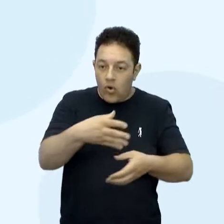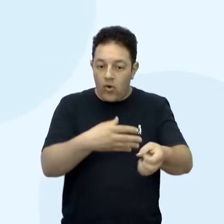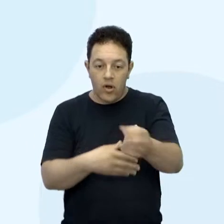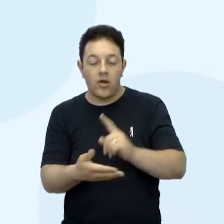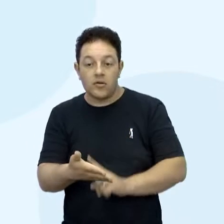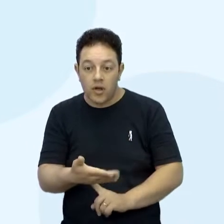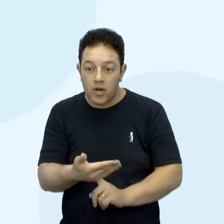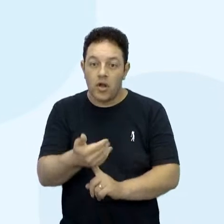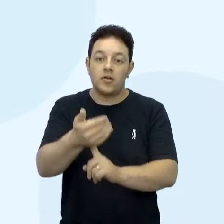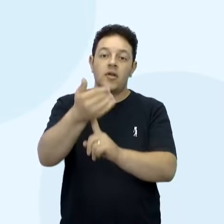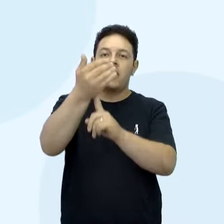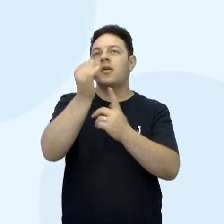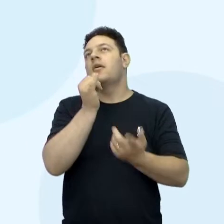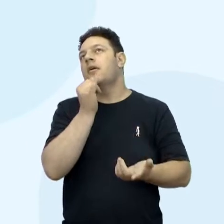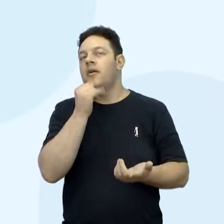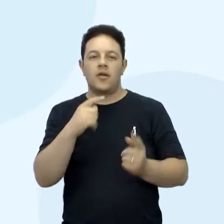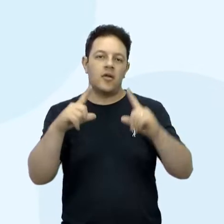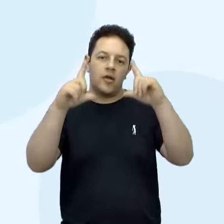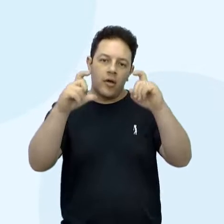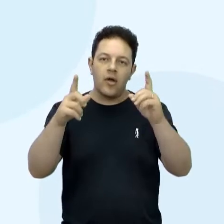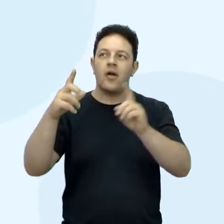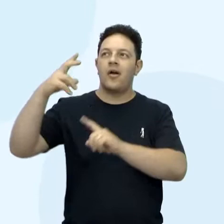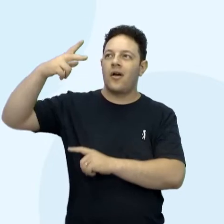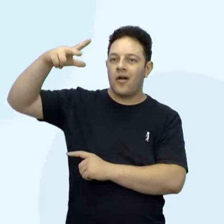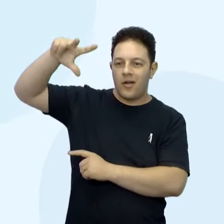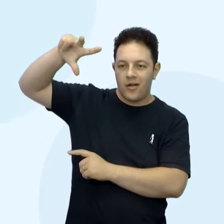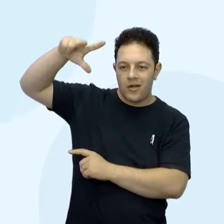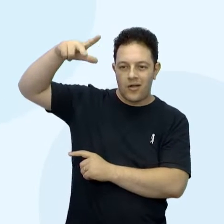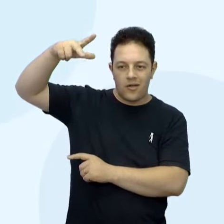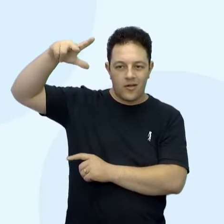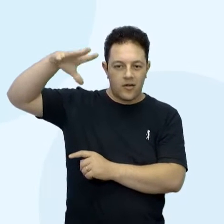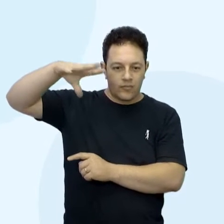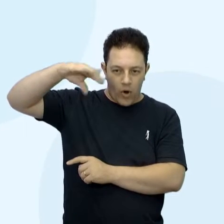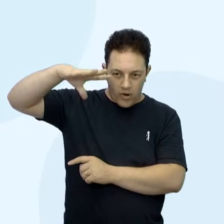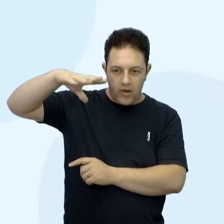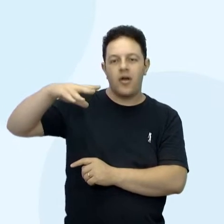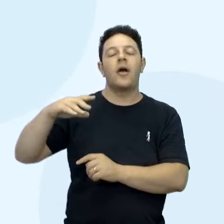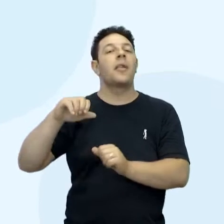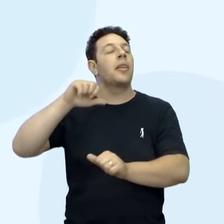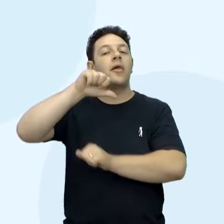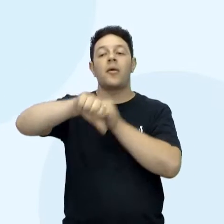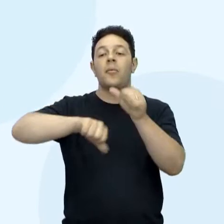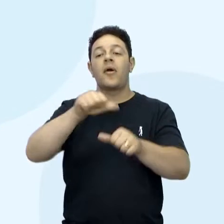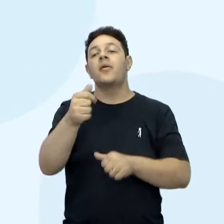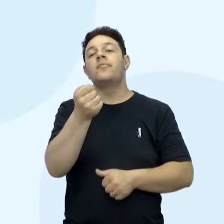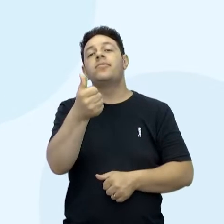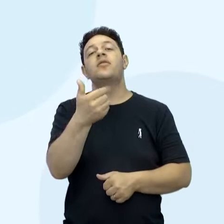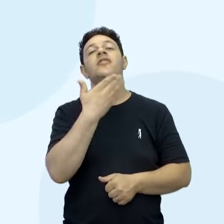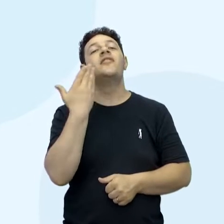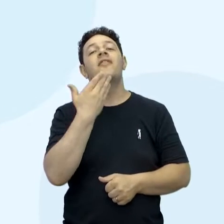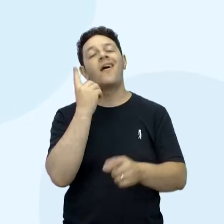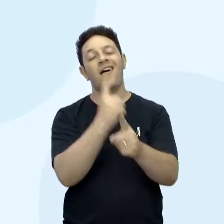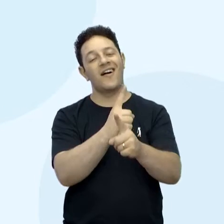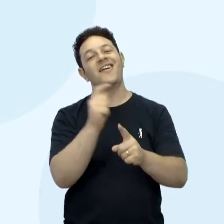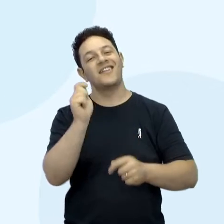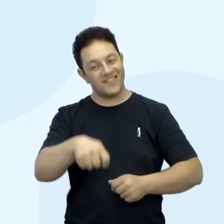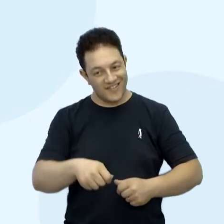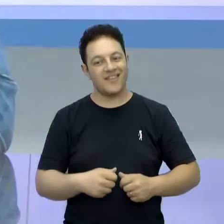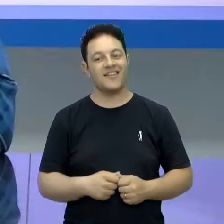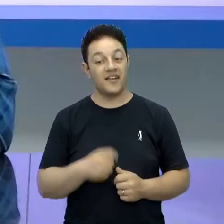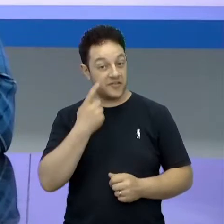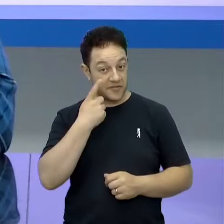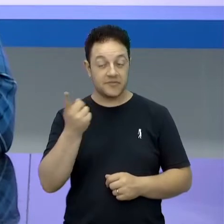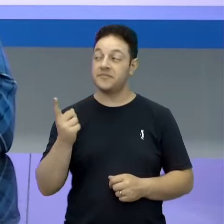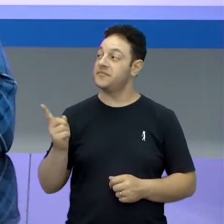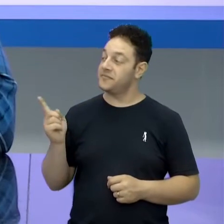né, como as imagens por satélite, essas mudanças são mais facilmente percebidas. Então, pode voltar